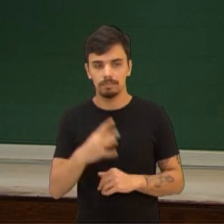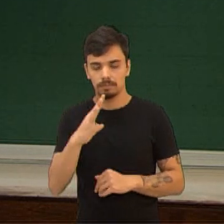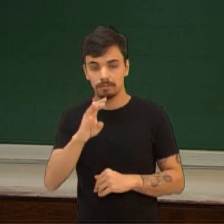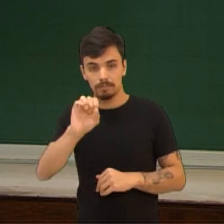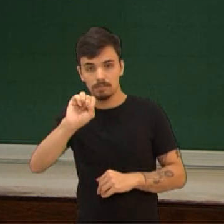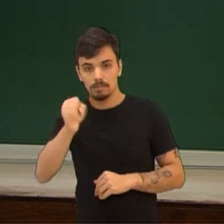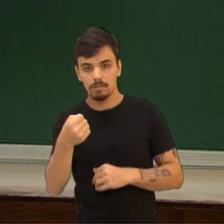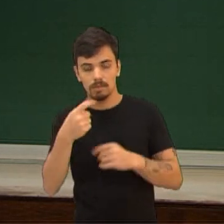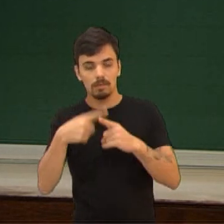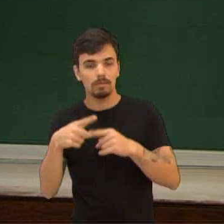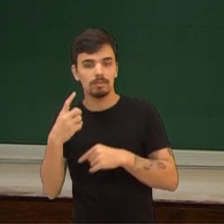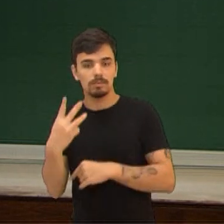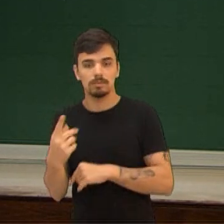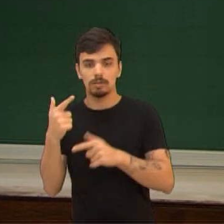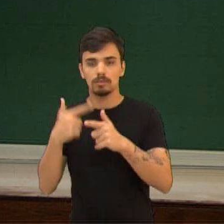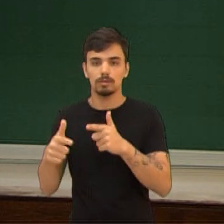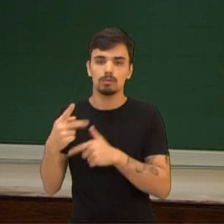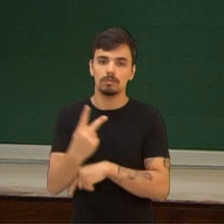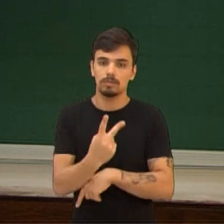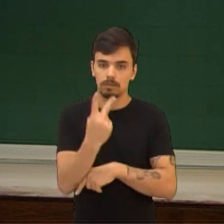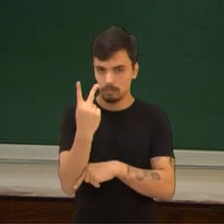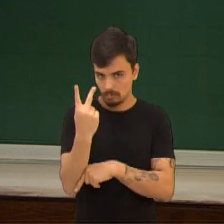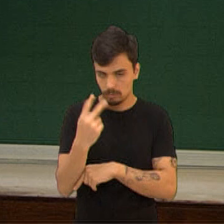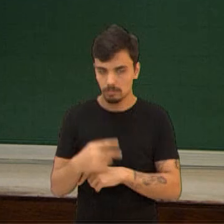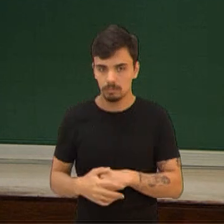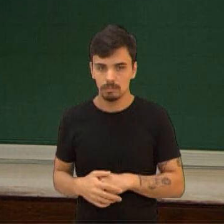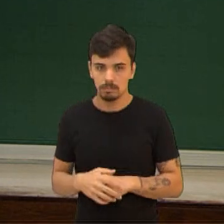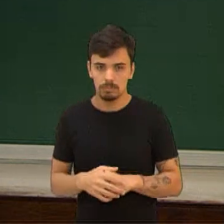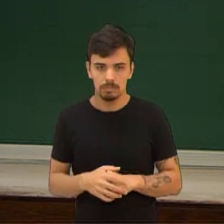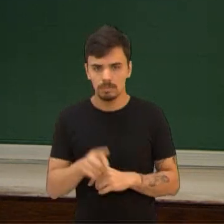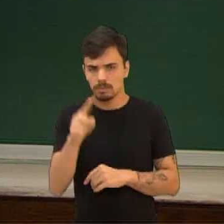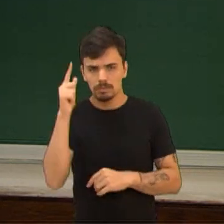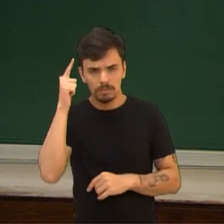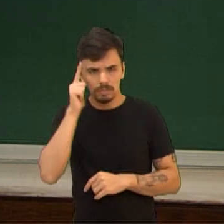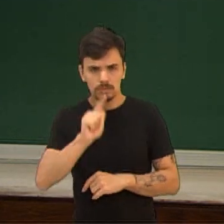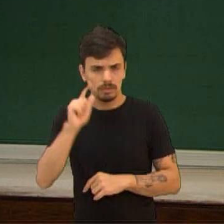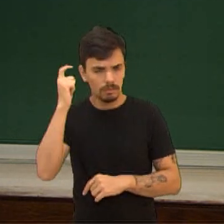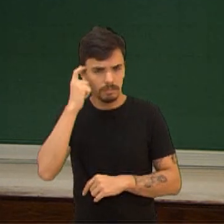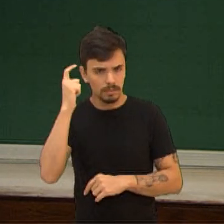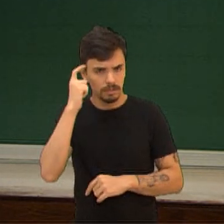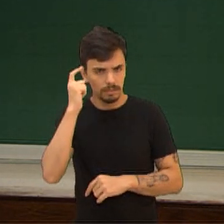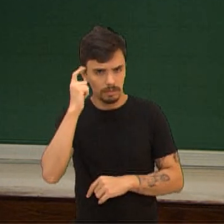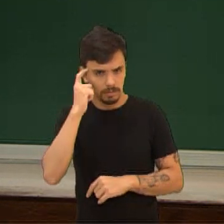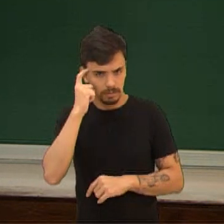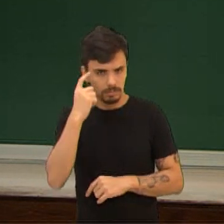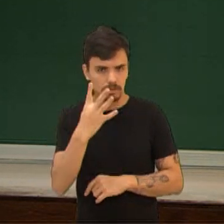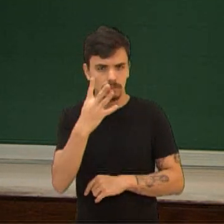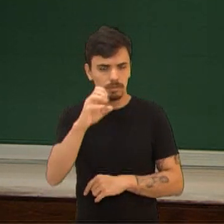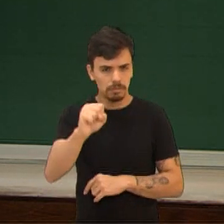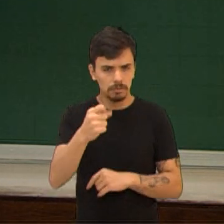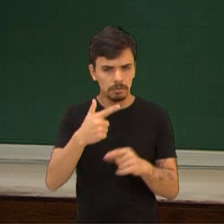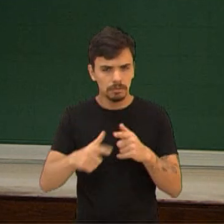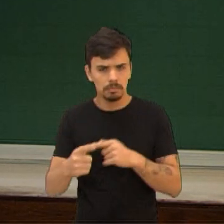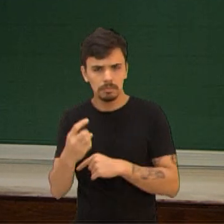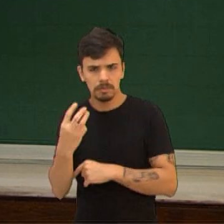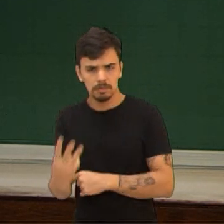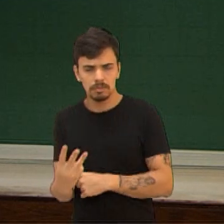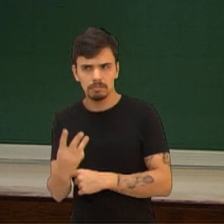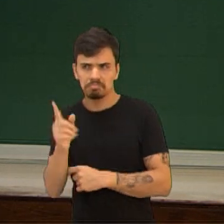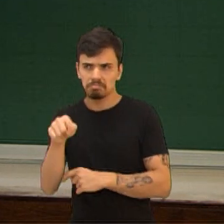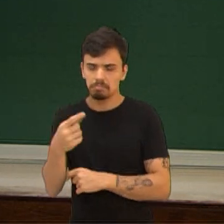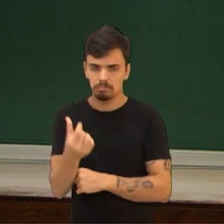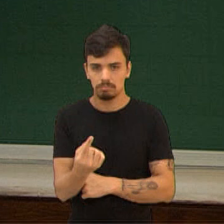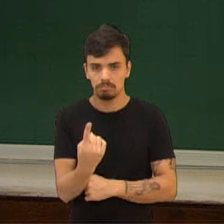48 vezes 3, dividido por 2. Se você pensar aí, 48 dividido por 3, dá 16,